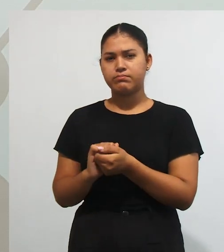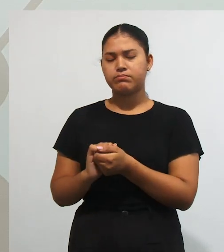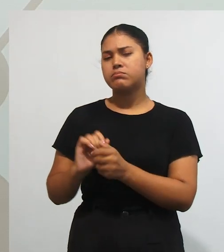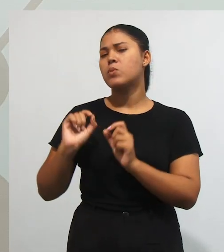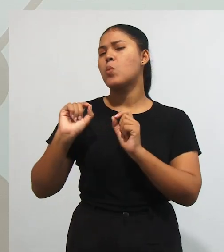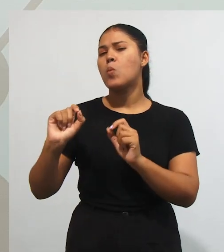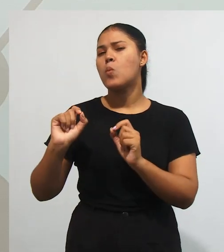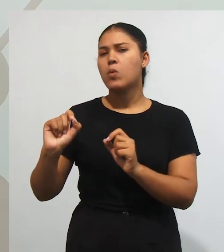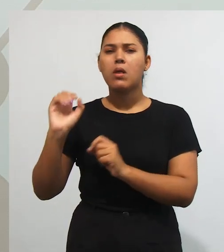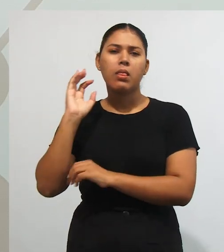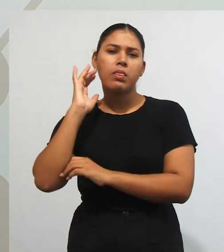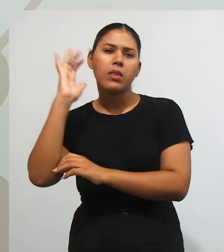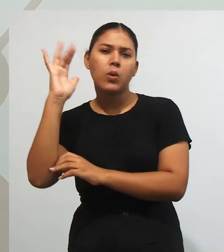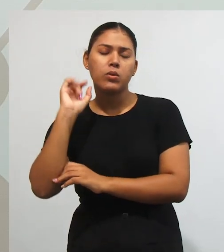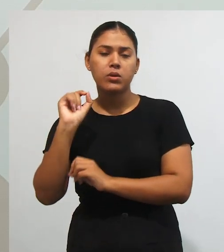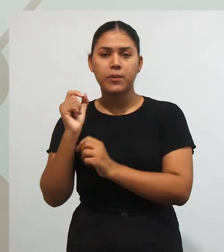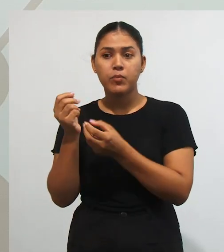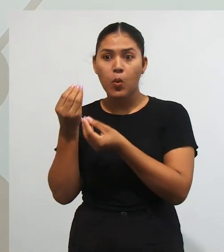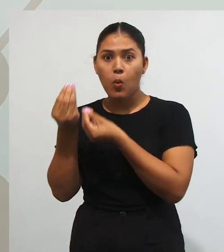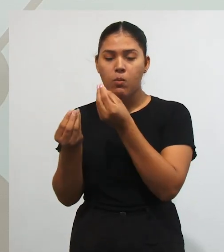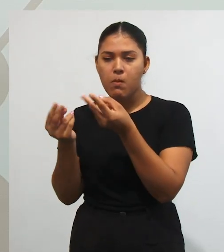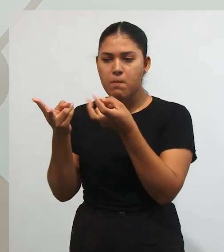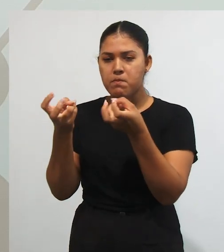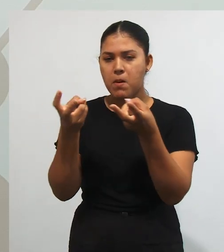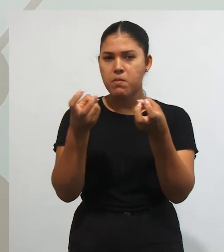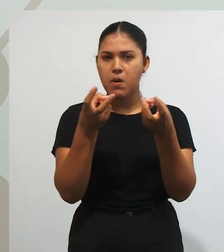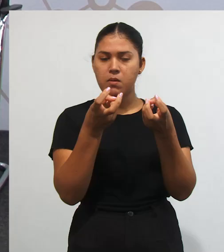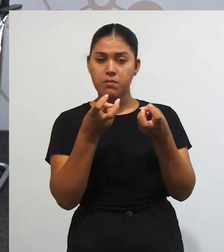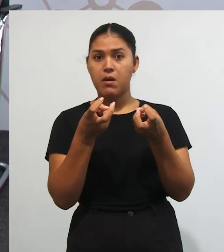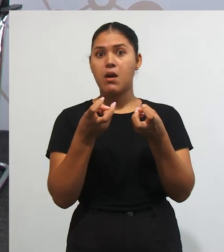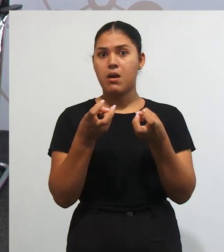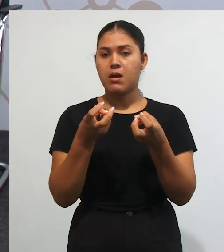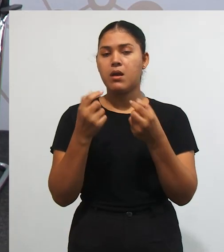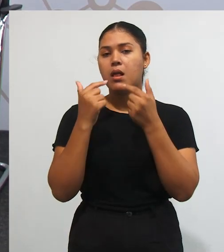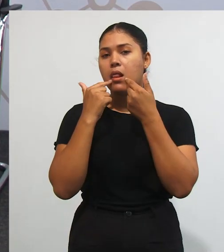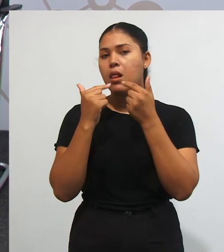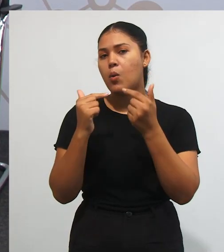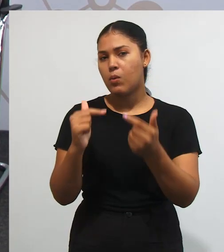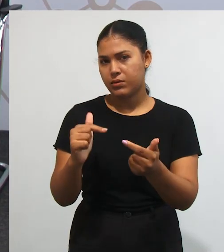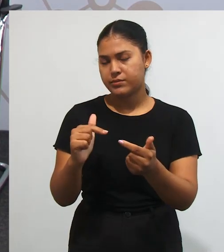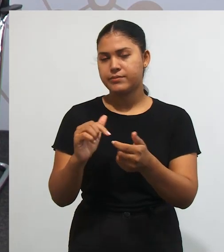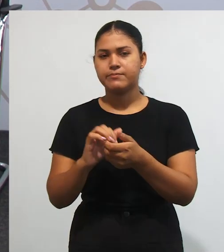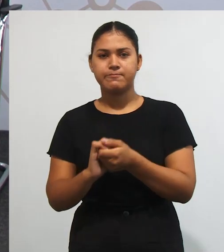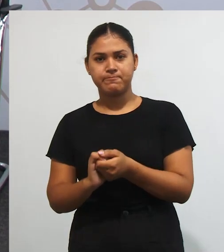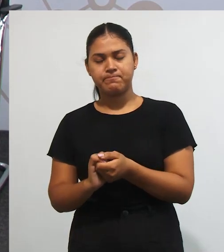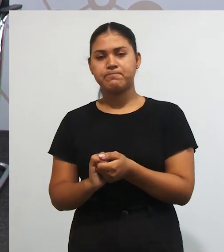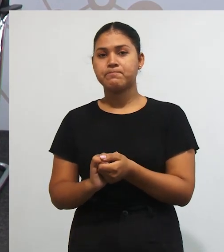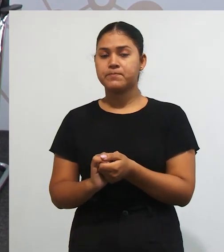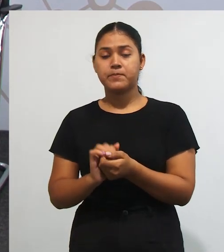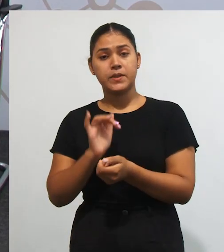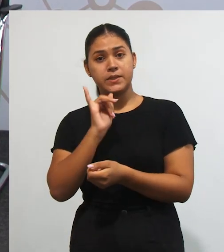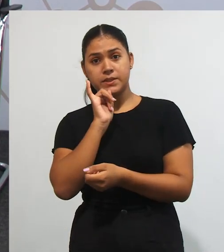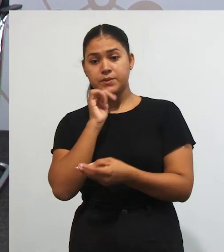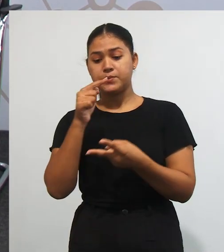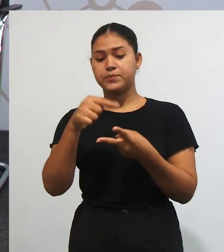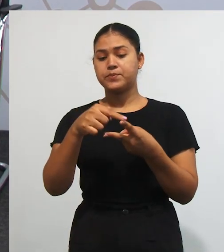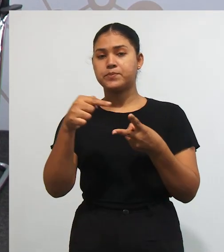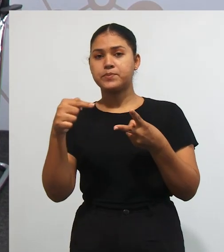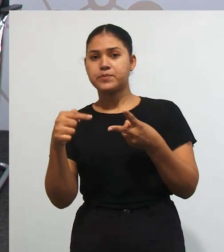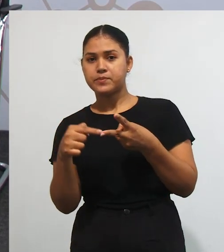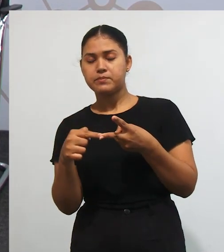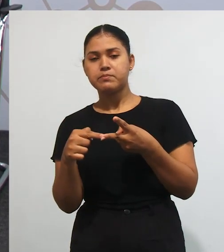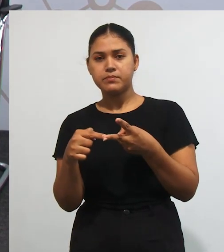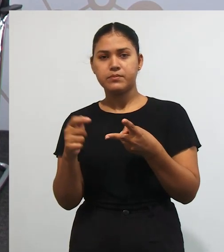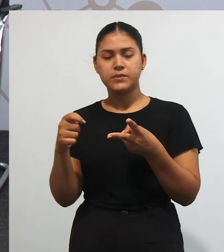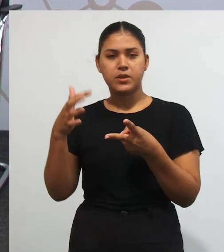Concepções são formas de entender o mundo, de entender, neste caso, a linguagem. Eu destaco aqui duas, para